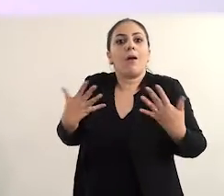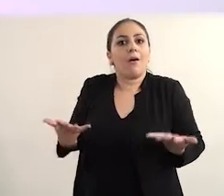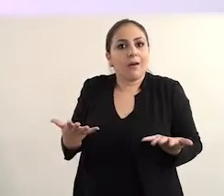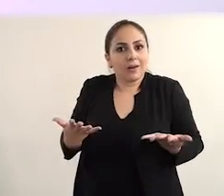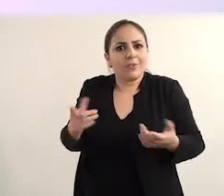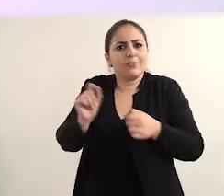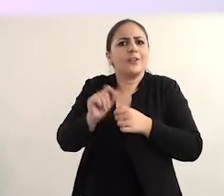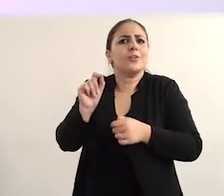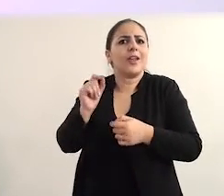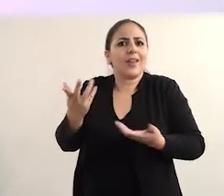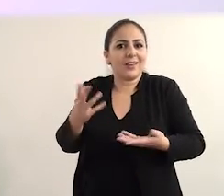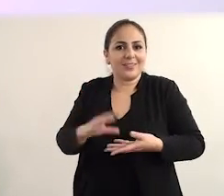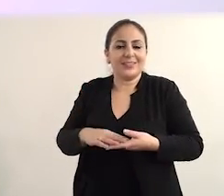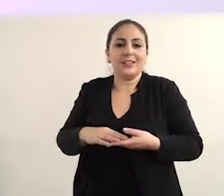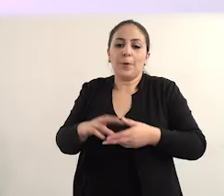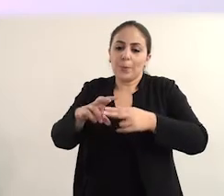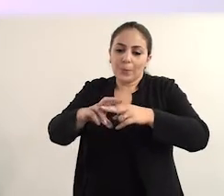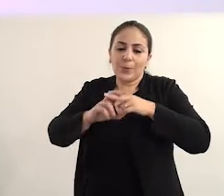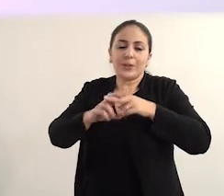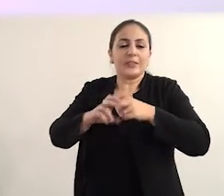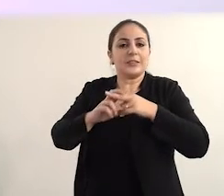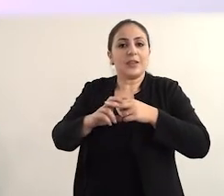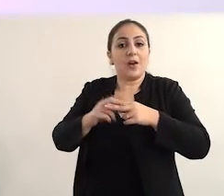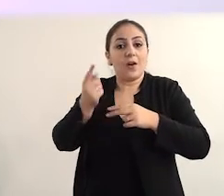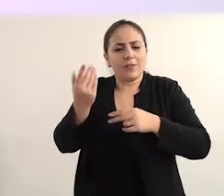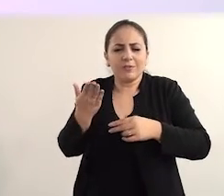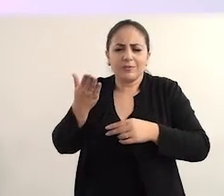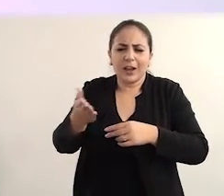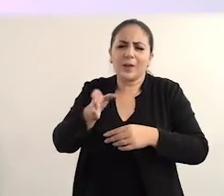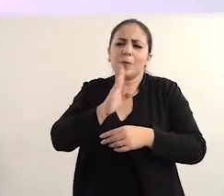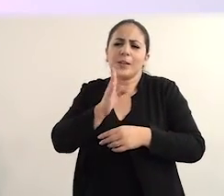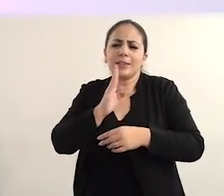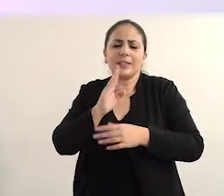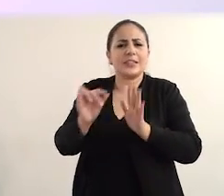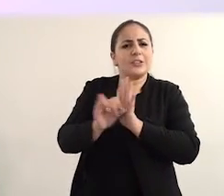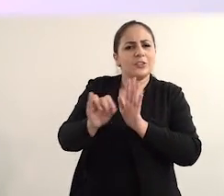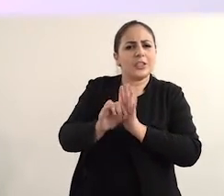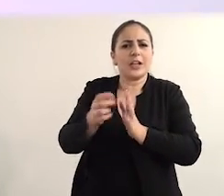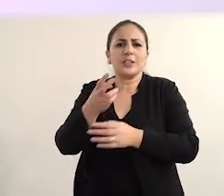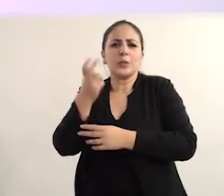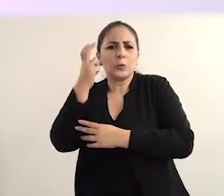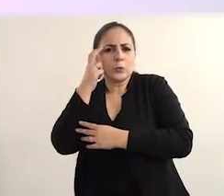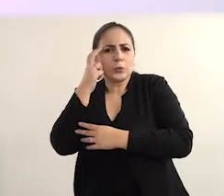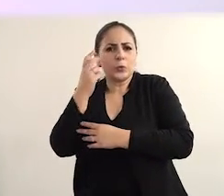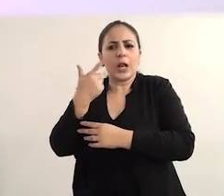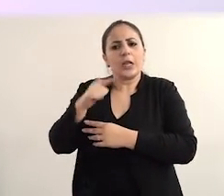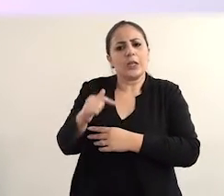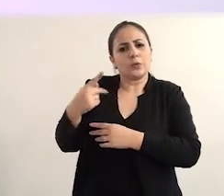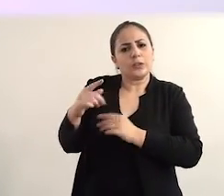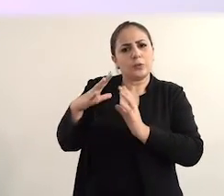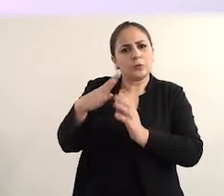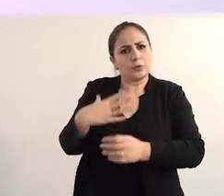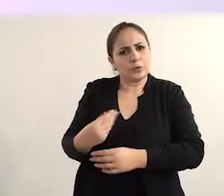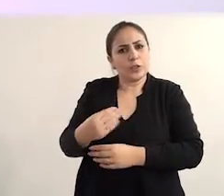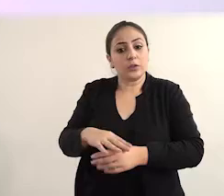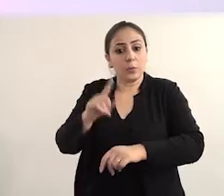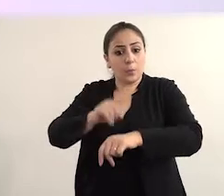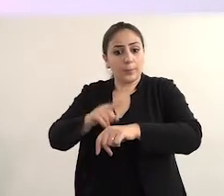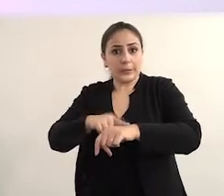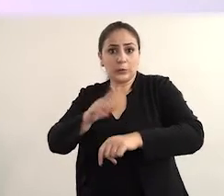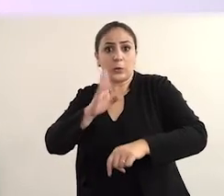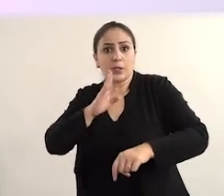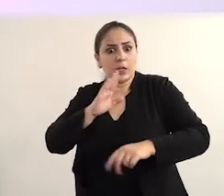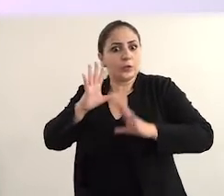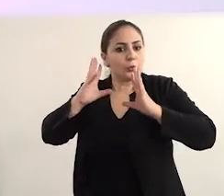eu faço? Né? Então, tentem conhecer a identidade, a cultura, a língua desse filho, que assim que tu